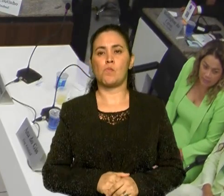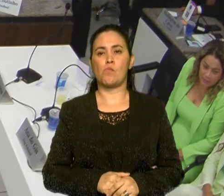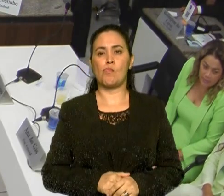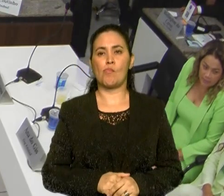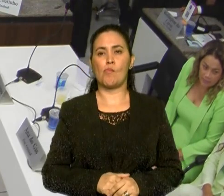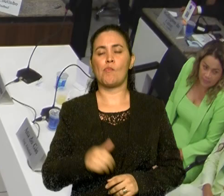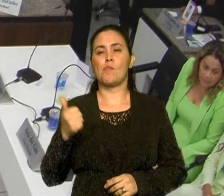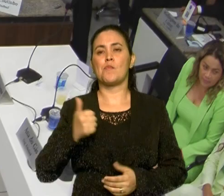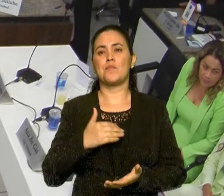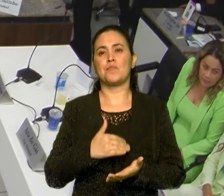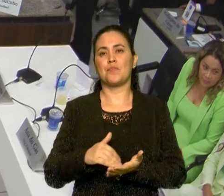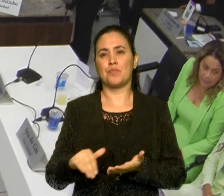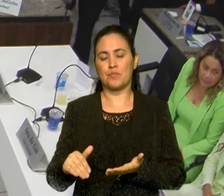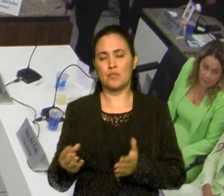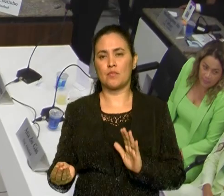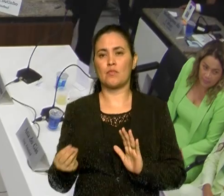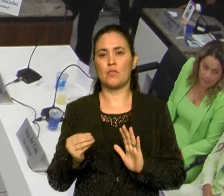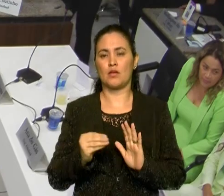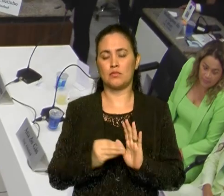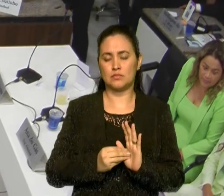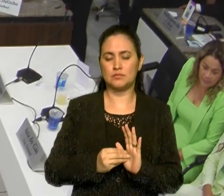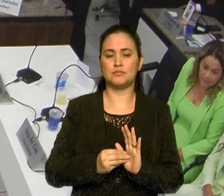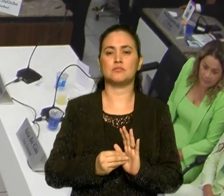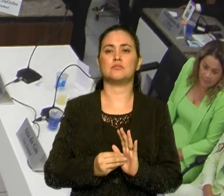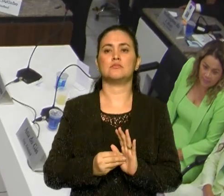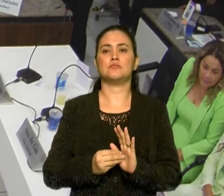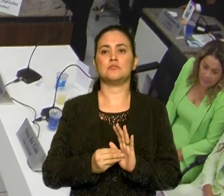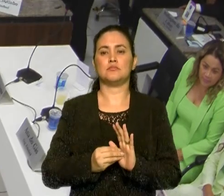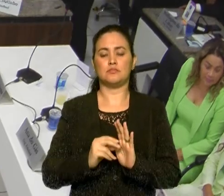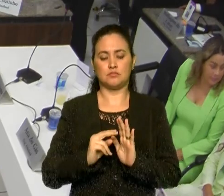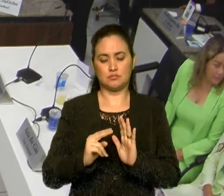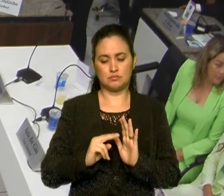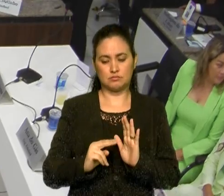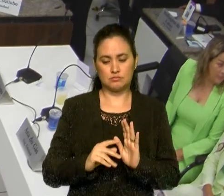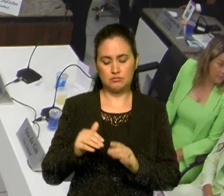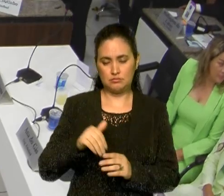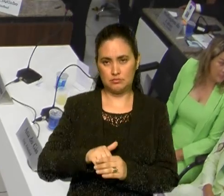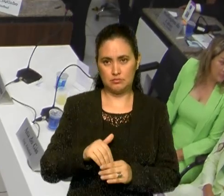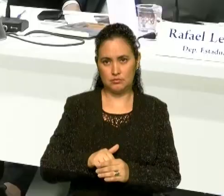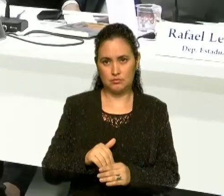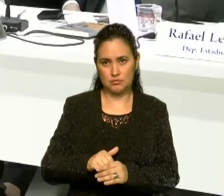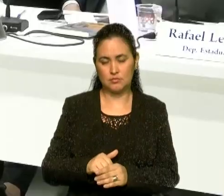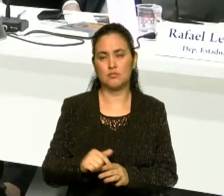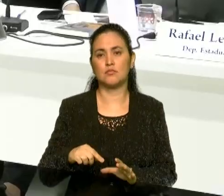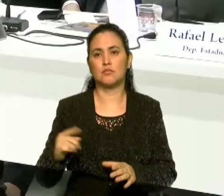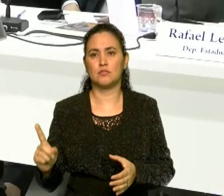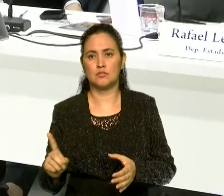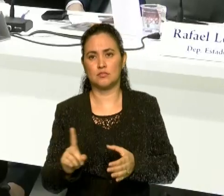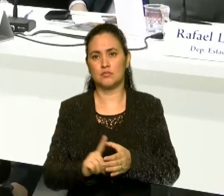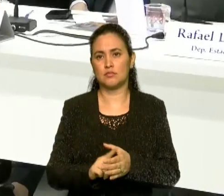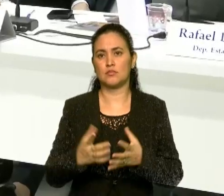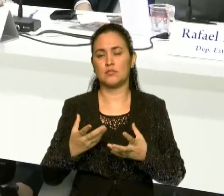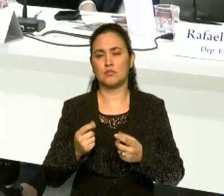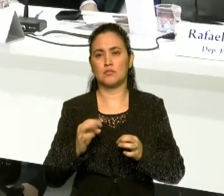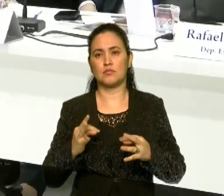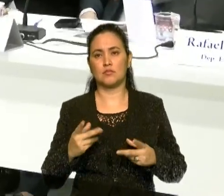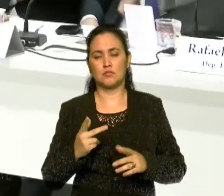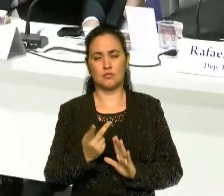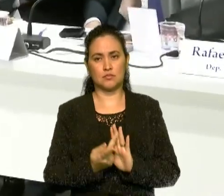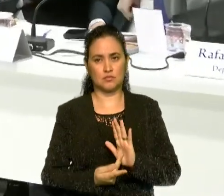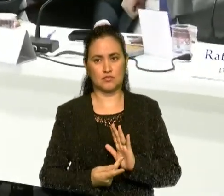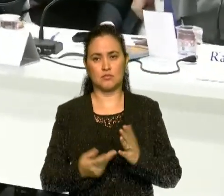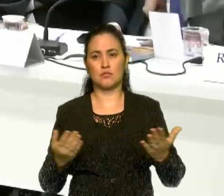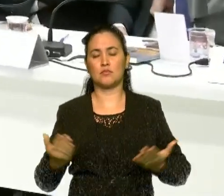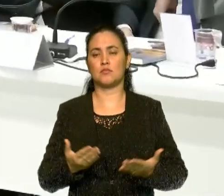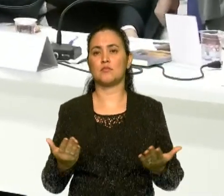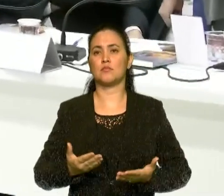secretário e foram incluídos também nesse processo de aprovação de todos esses projetos. Agora essa sessão foi encerrada e daqui a pouco